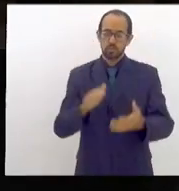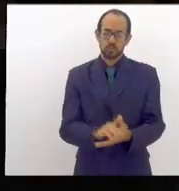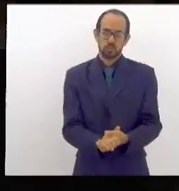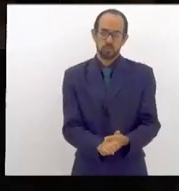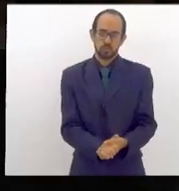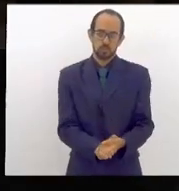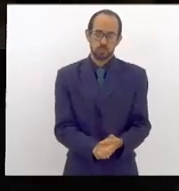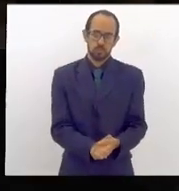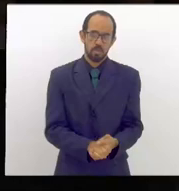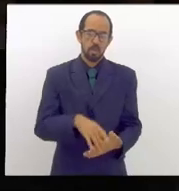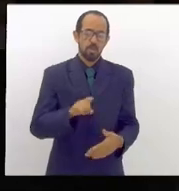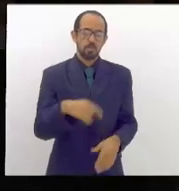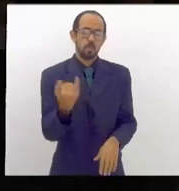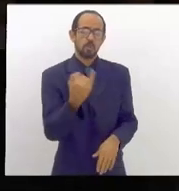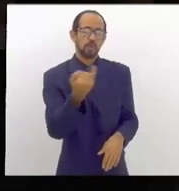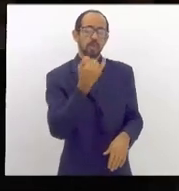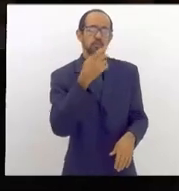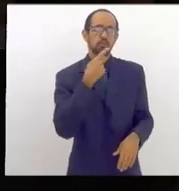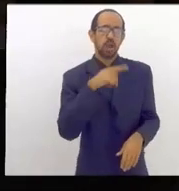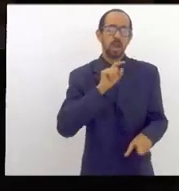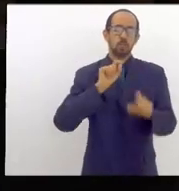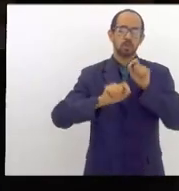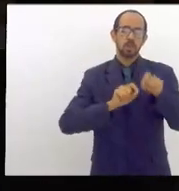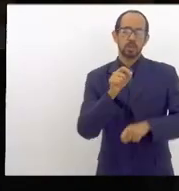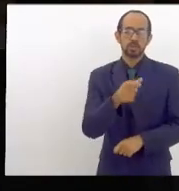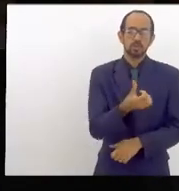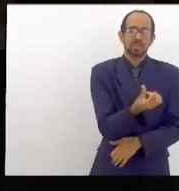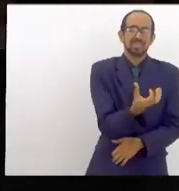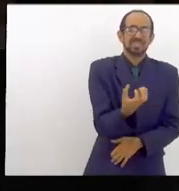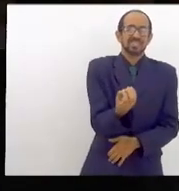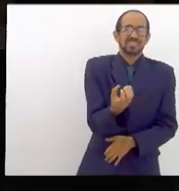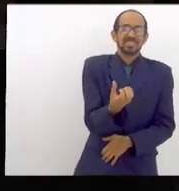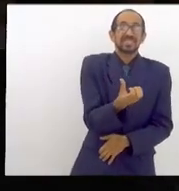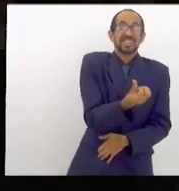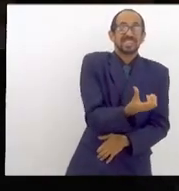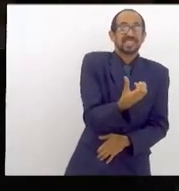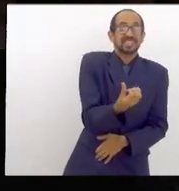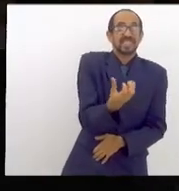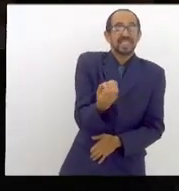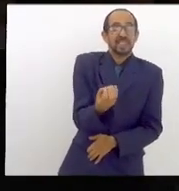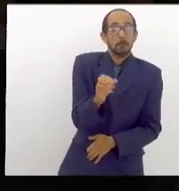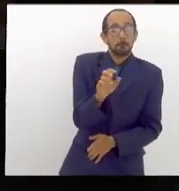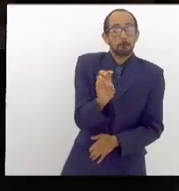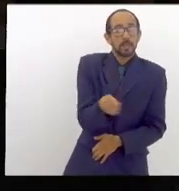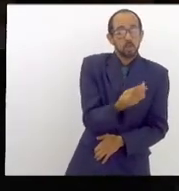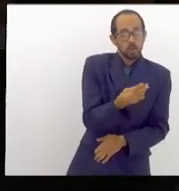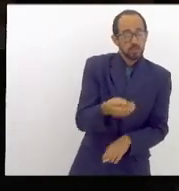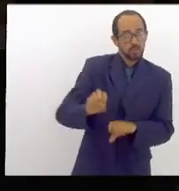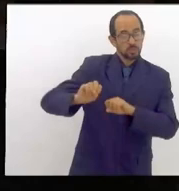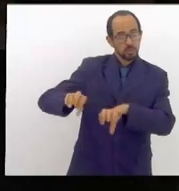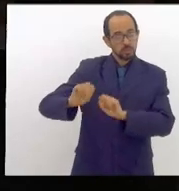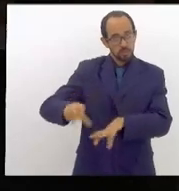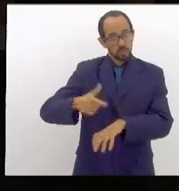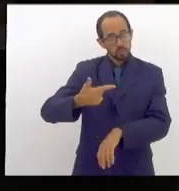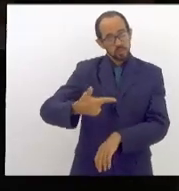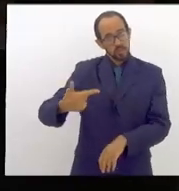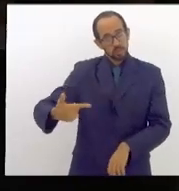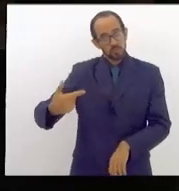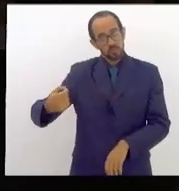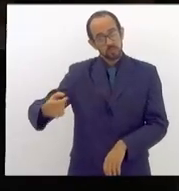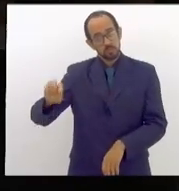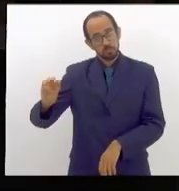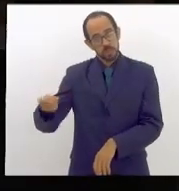lembrar os valores vão para 660 milhões na área de educação e 220 milhões na área de saúde